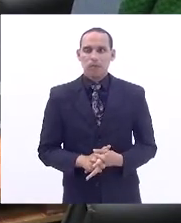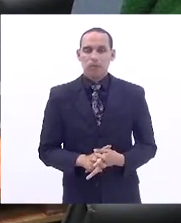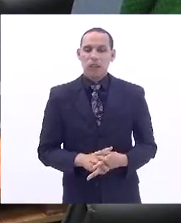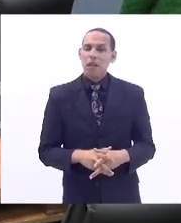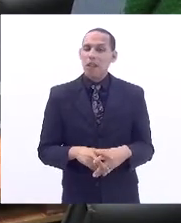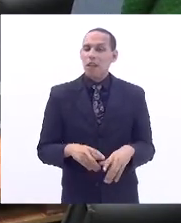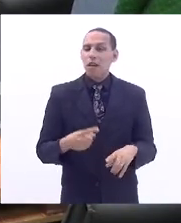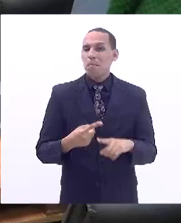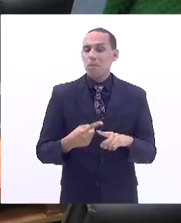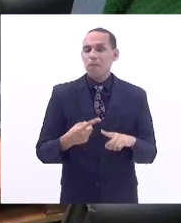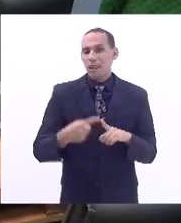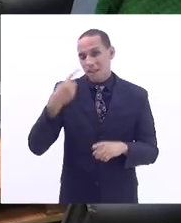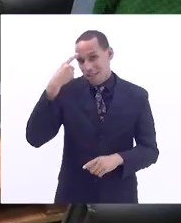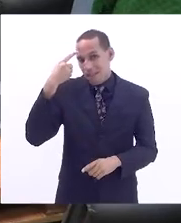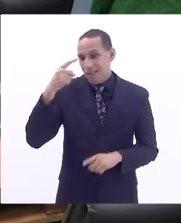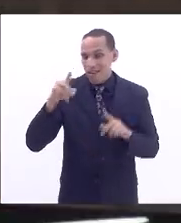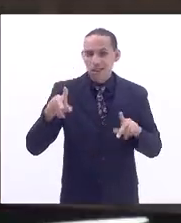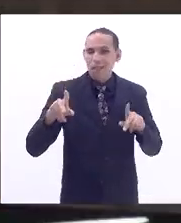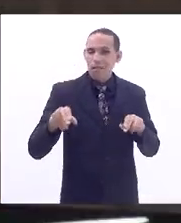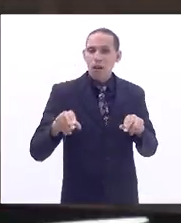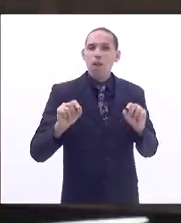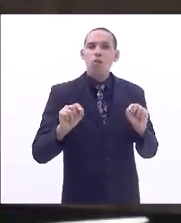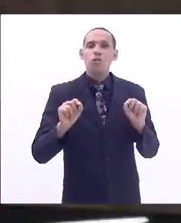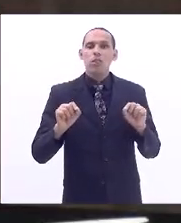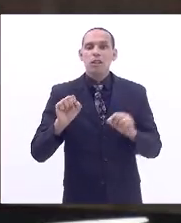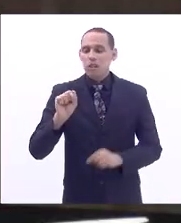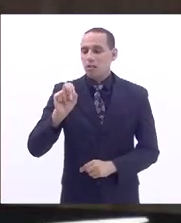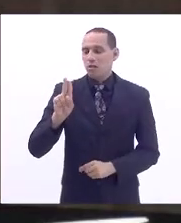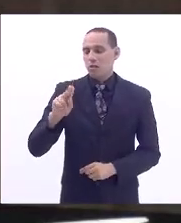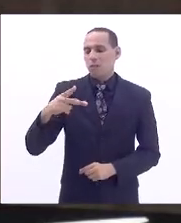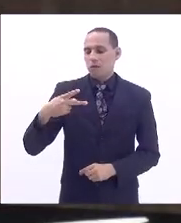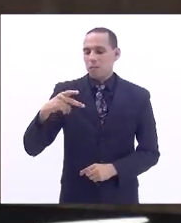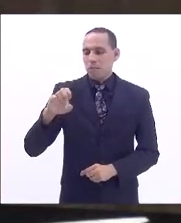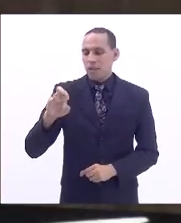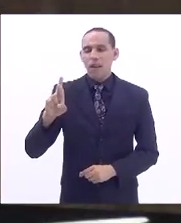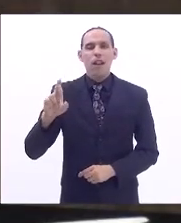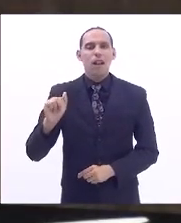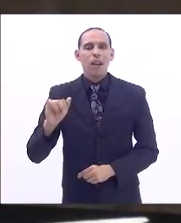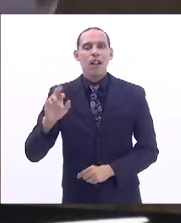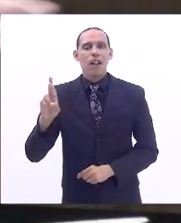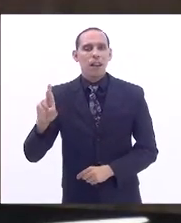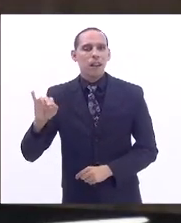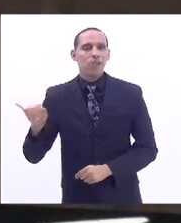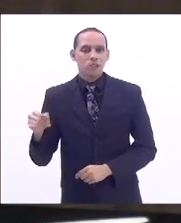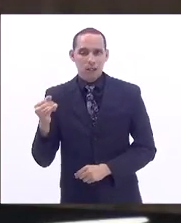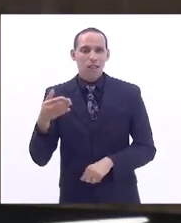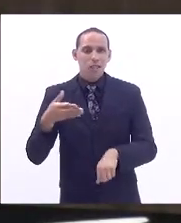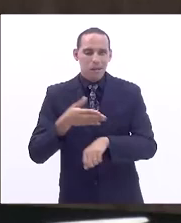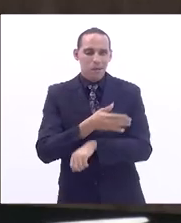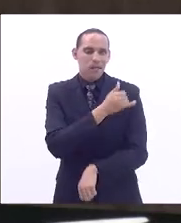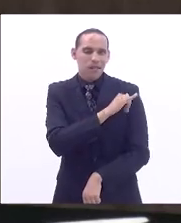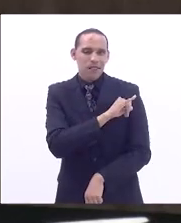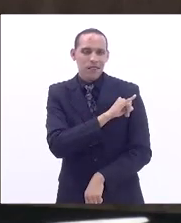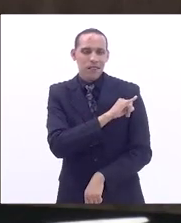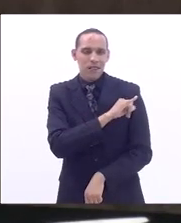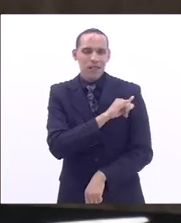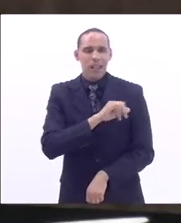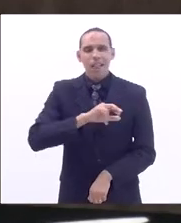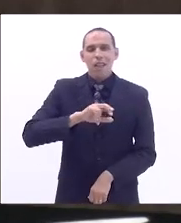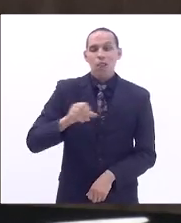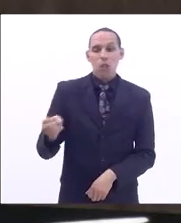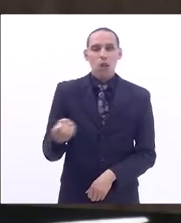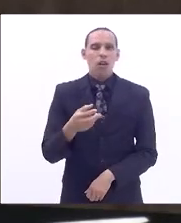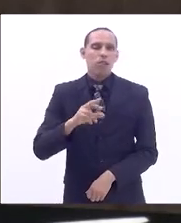é porque a mesma idade a mesma ideia do supera RJ né seu presidente a gente não tá criando algo diferente a gente